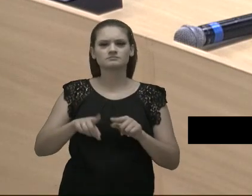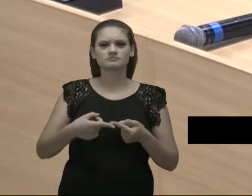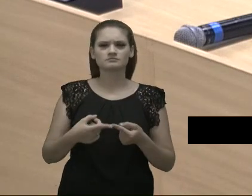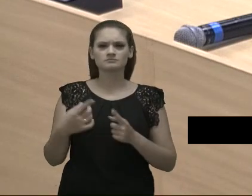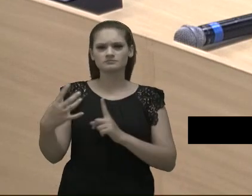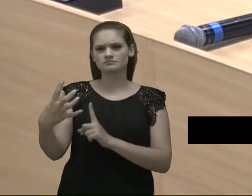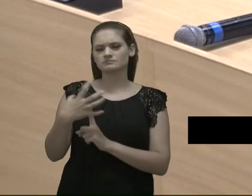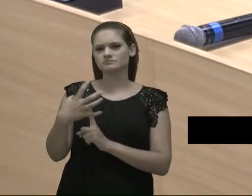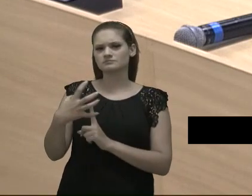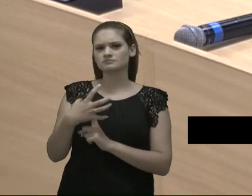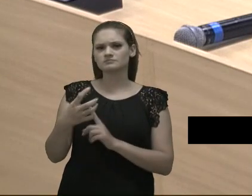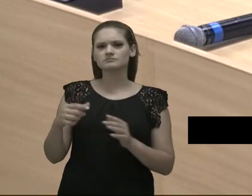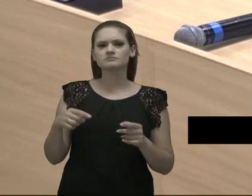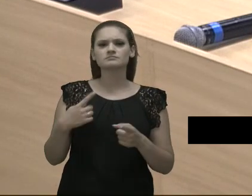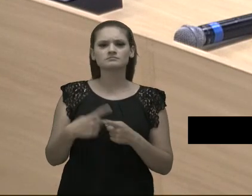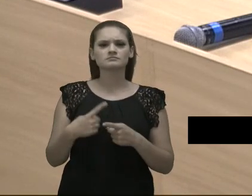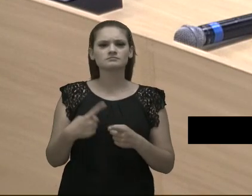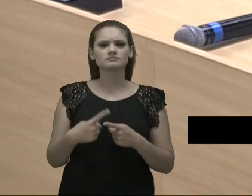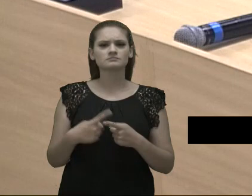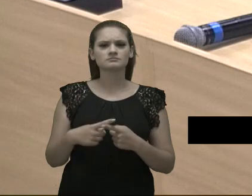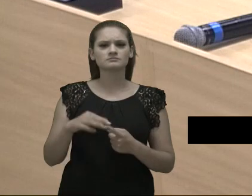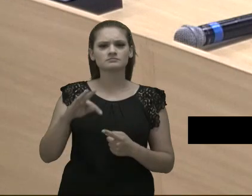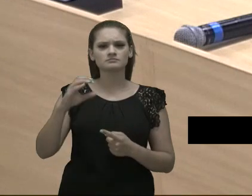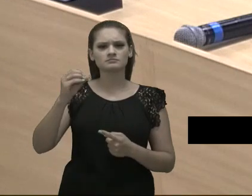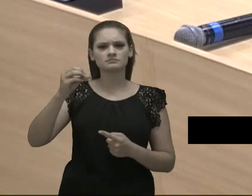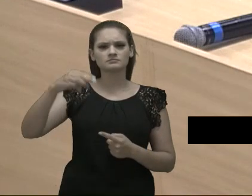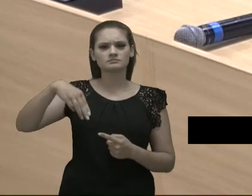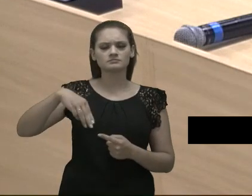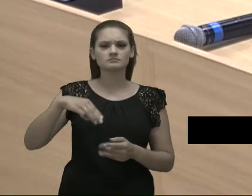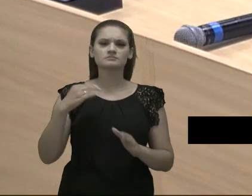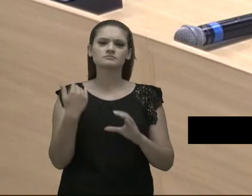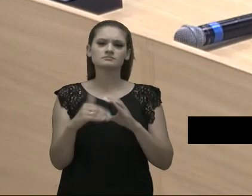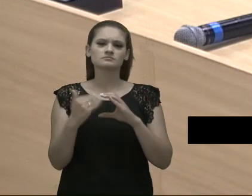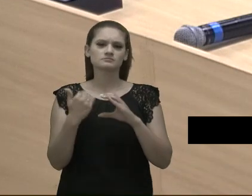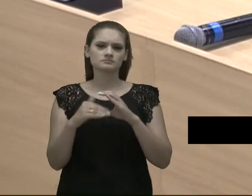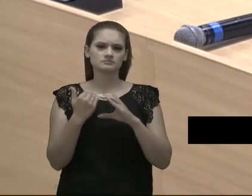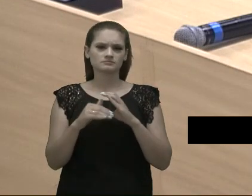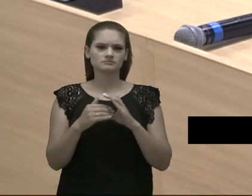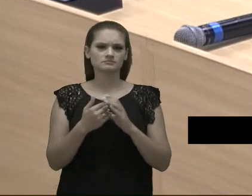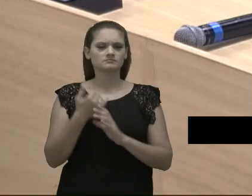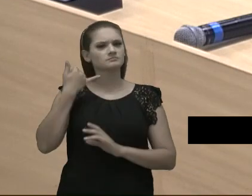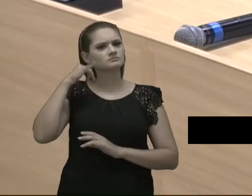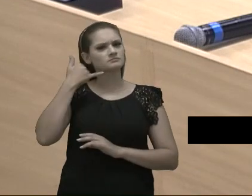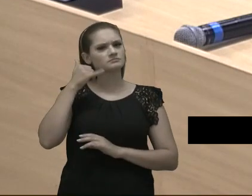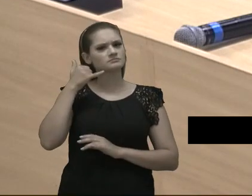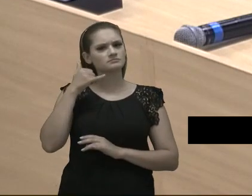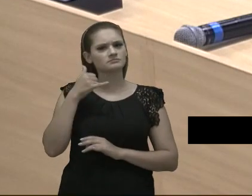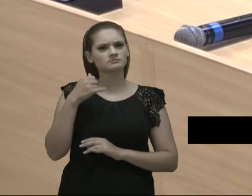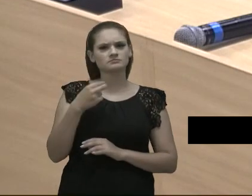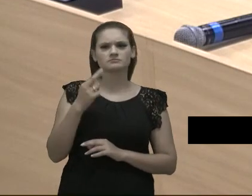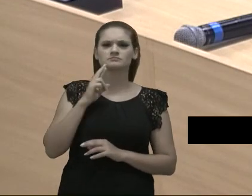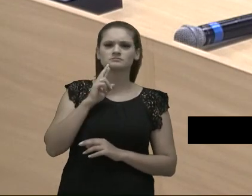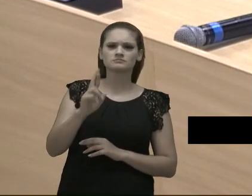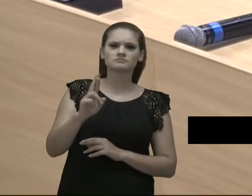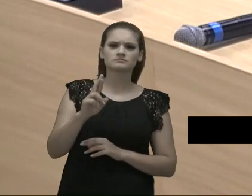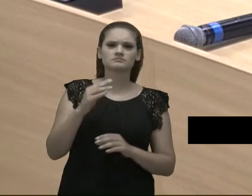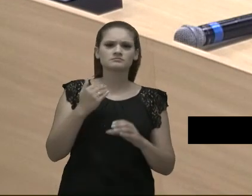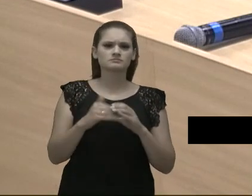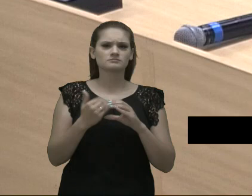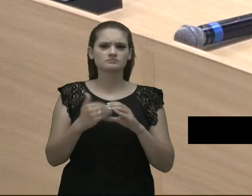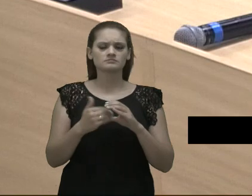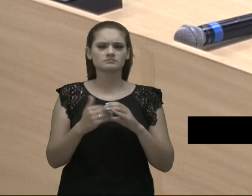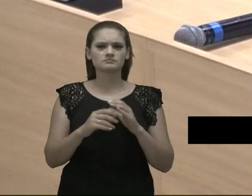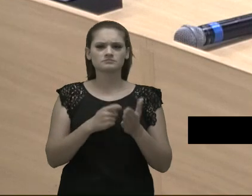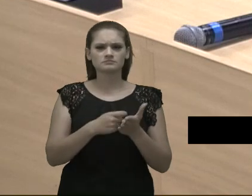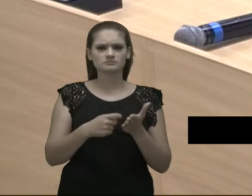bem constrangida por causa do tom da mensagem. A hora que eu ouvi os dois áudios, eu respondi por uma mensagem de